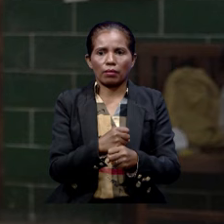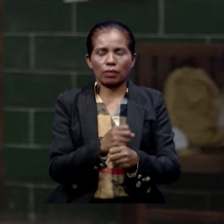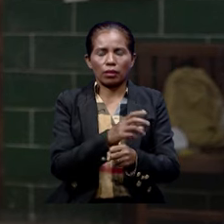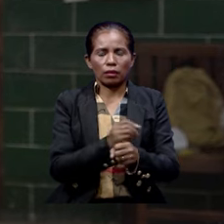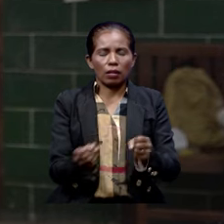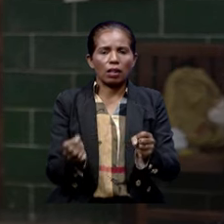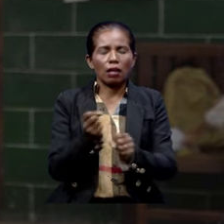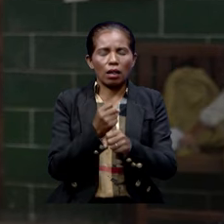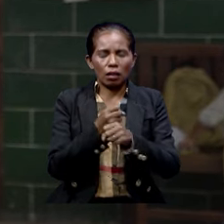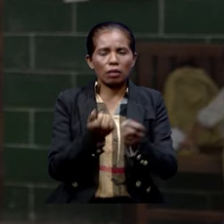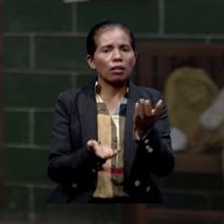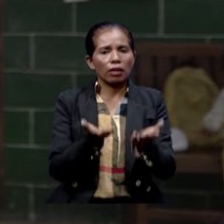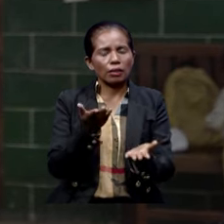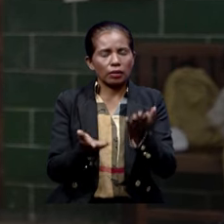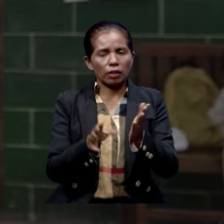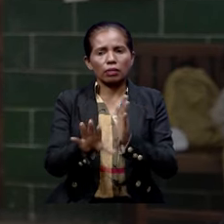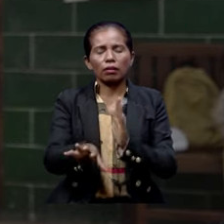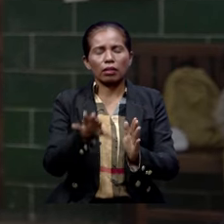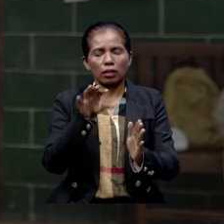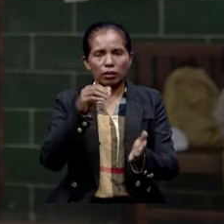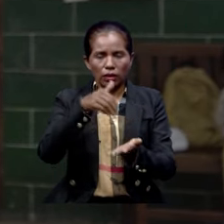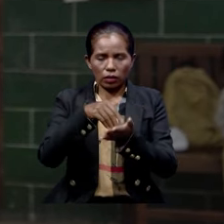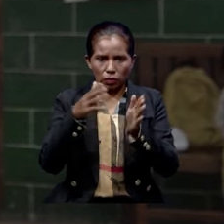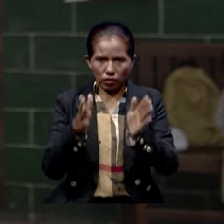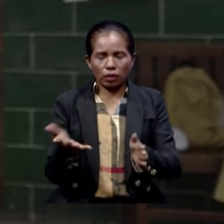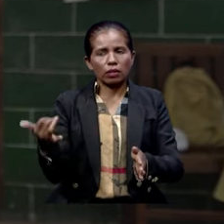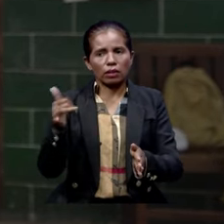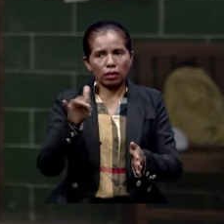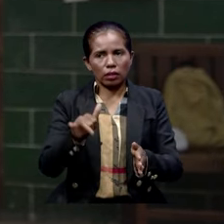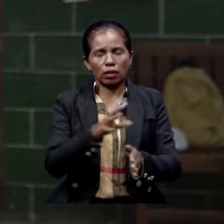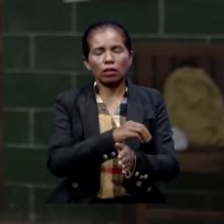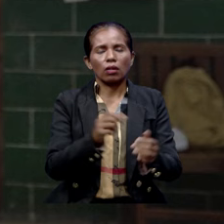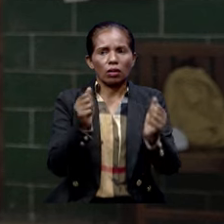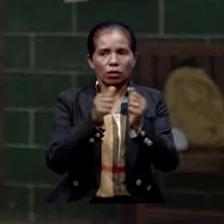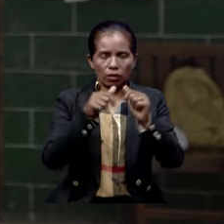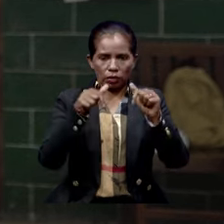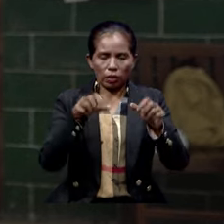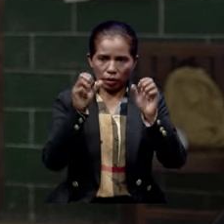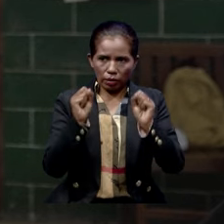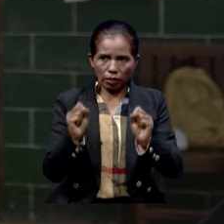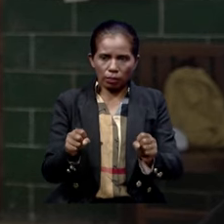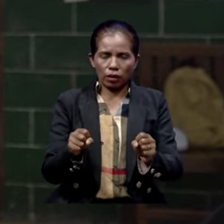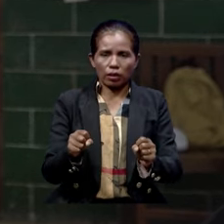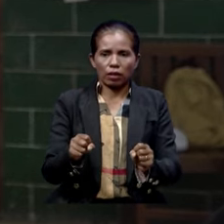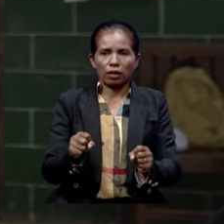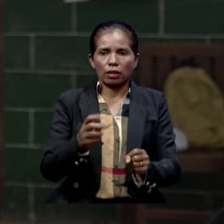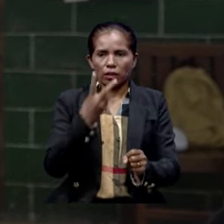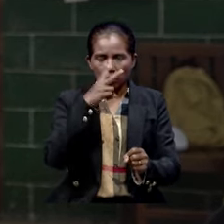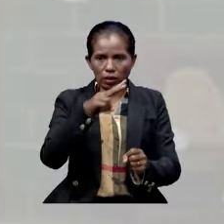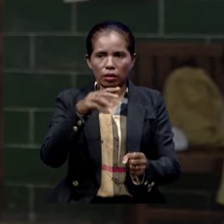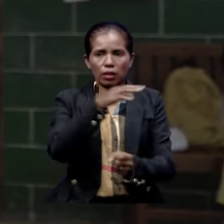cálculo. Numérico, mania estudante sira, o Honuné Bele assegura qualidade do